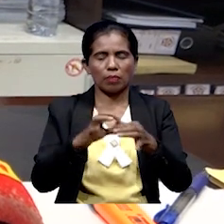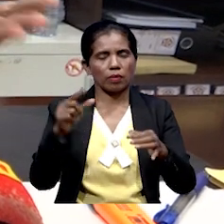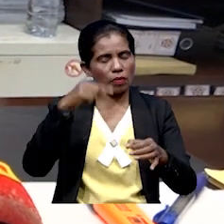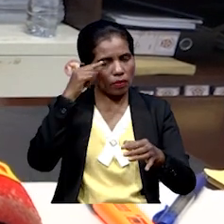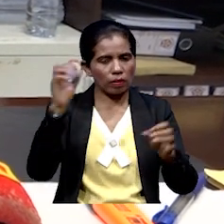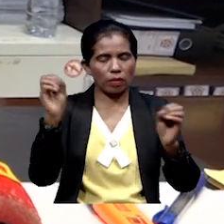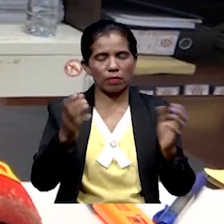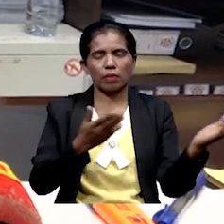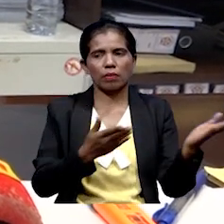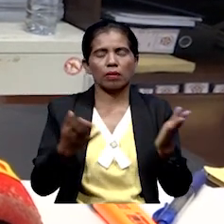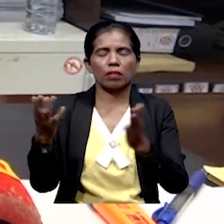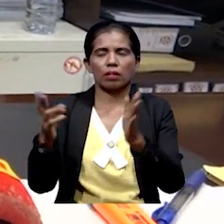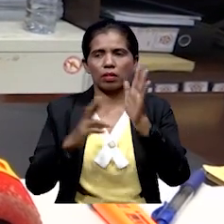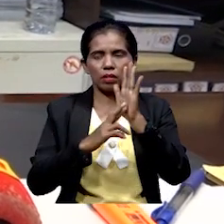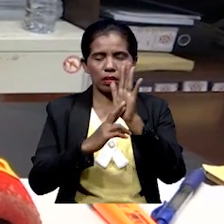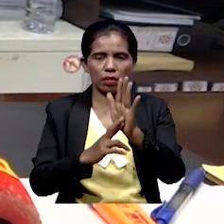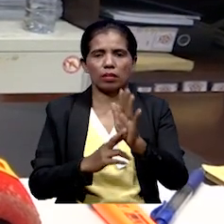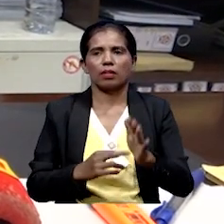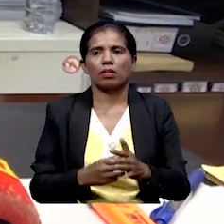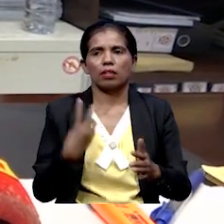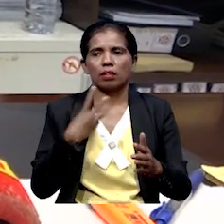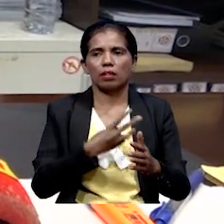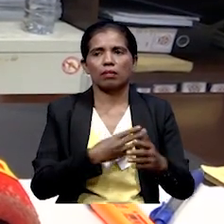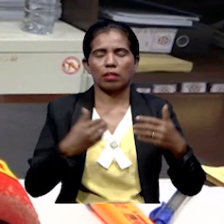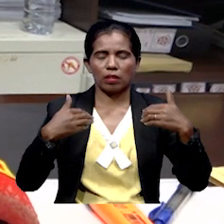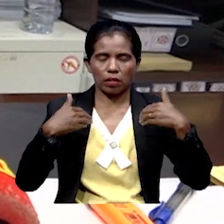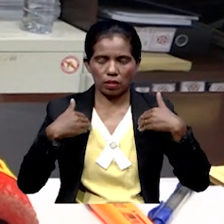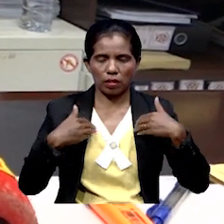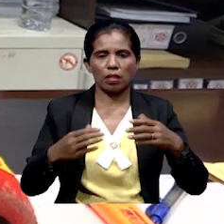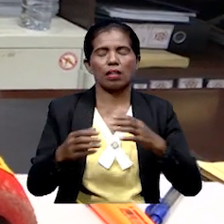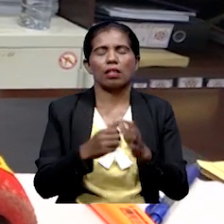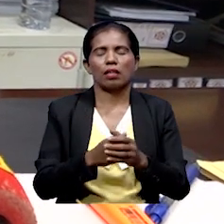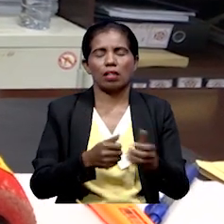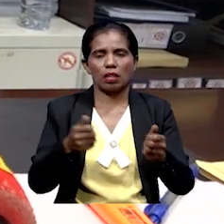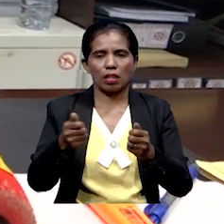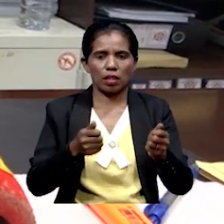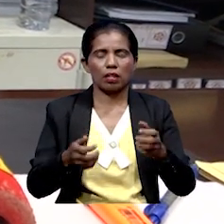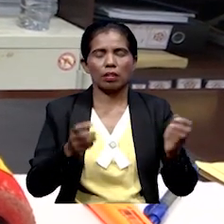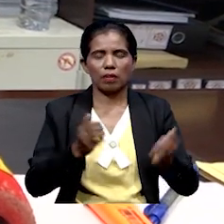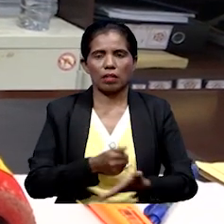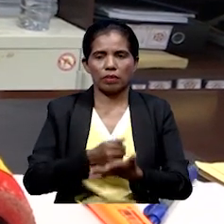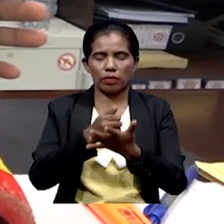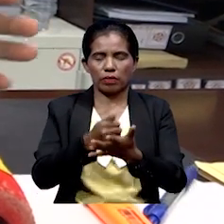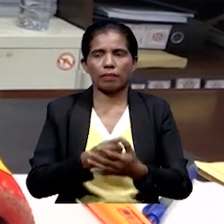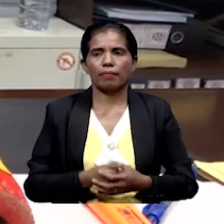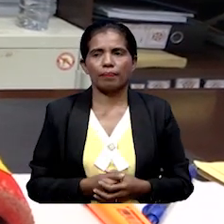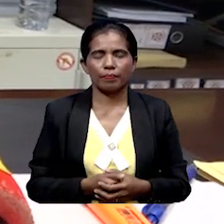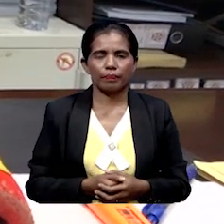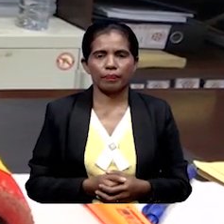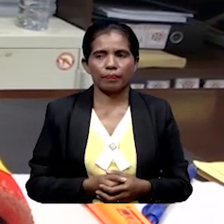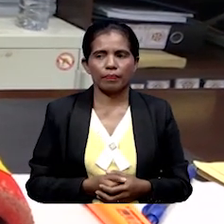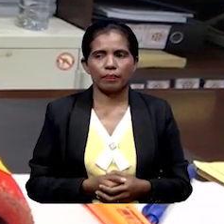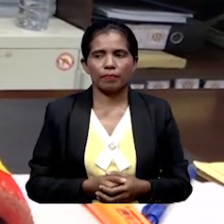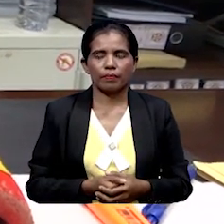no mia de delegasaun mai, portanto, e temos as condições para tu bele facilitar. Portanto, total